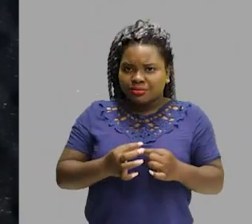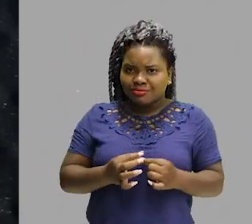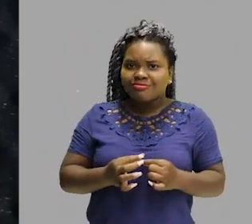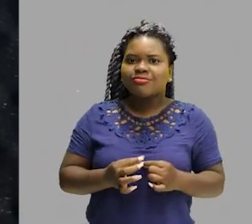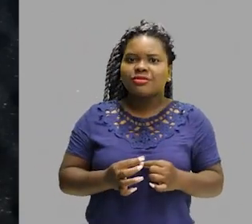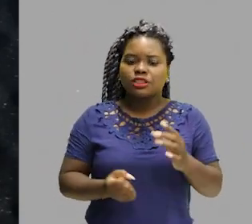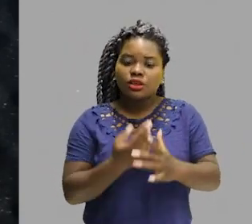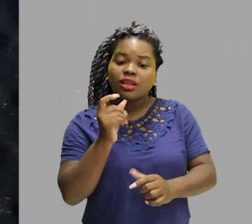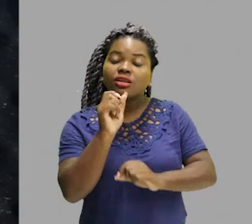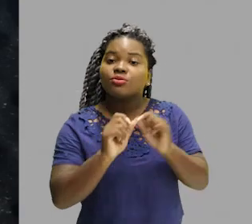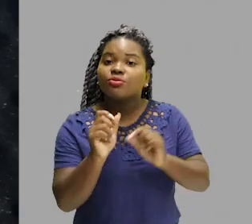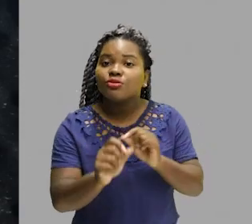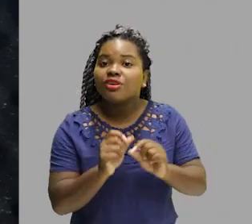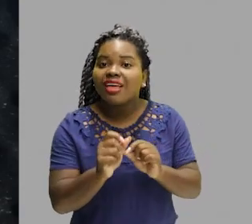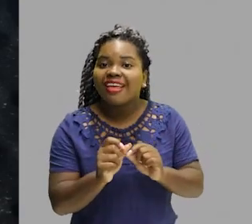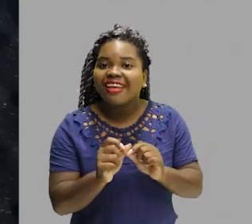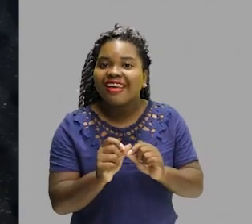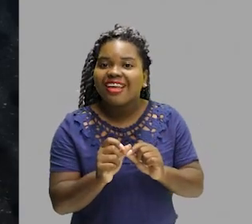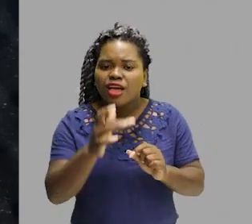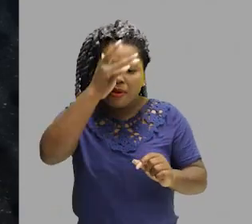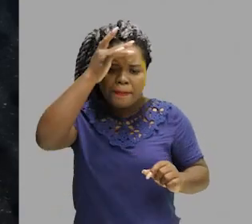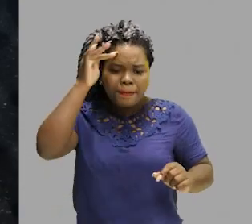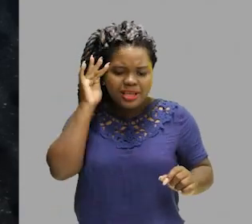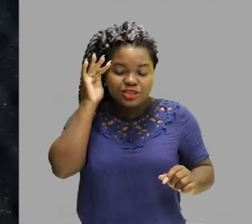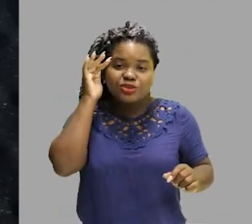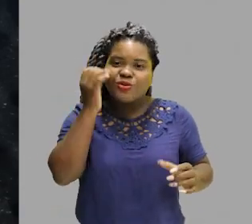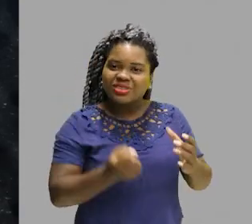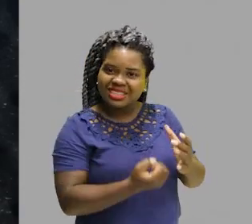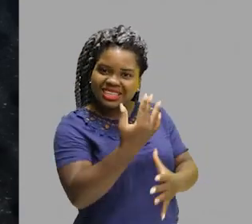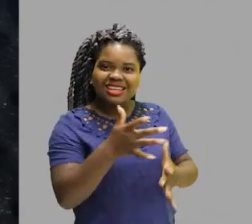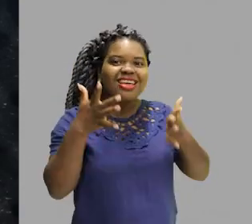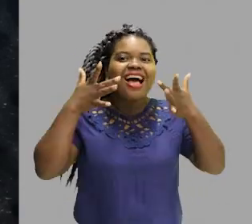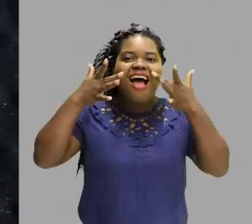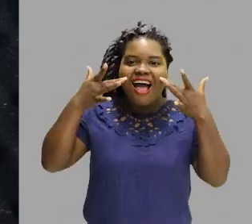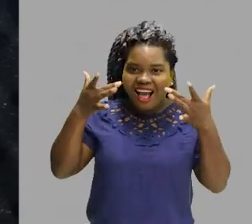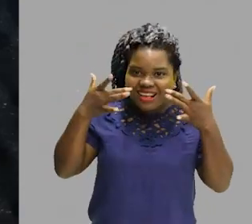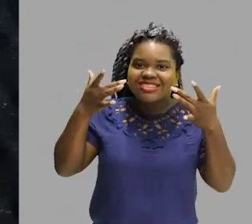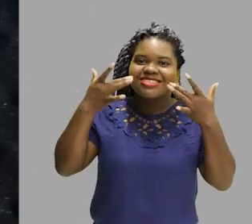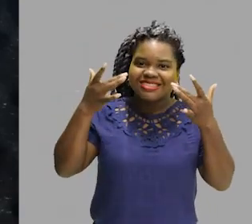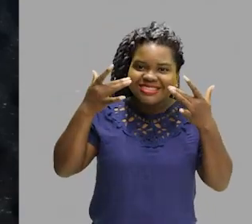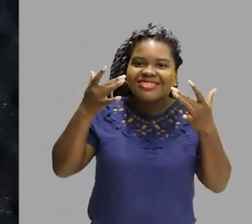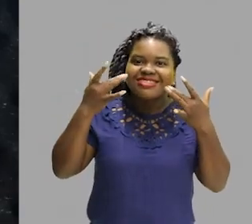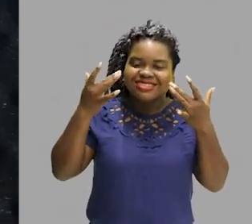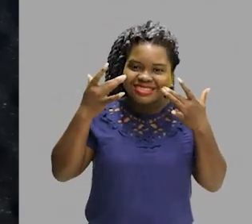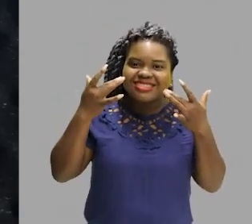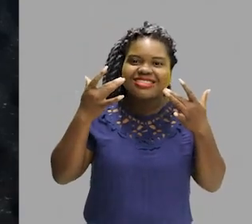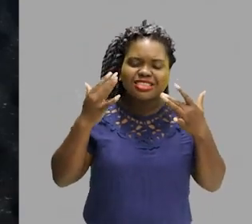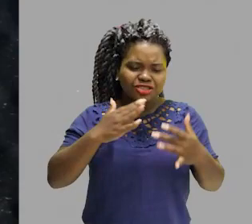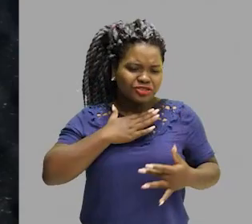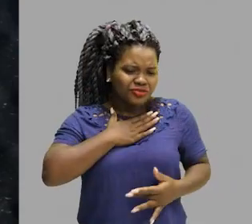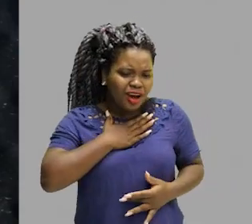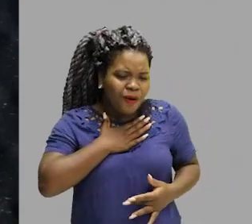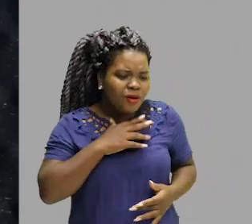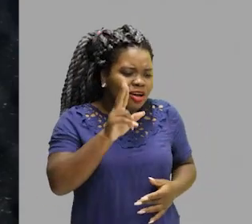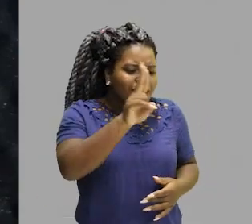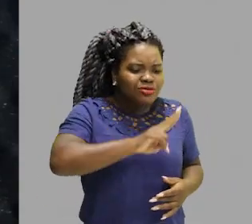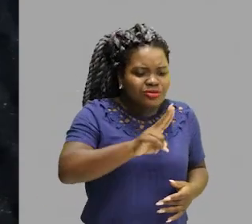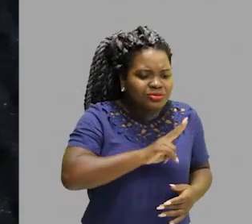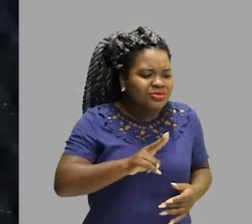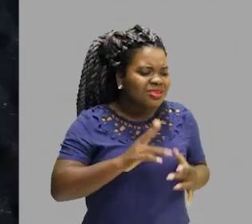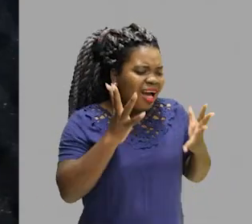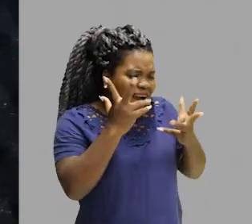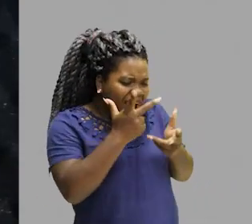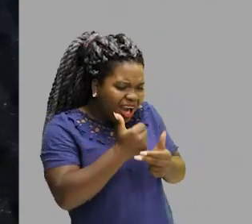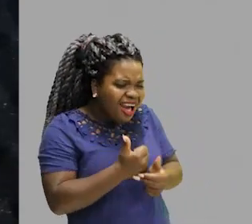artífices. São artistas que vão criando modelos de anel, de relógio, que a gente vai gostando, vai querendo, né, usar. Pessoas